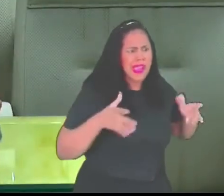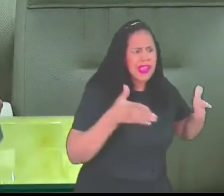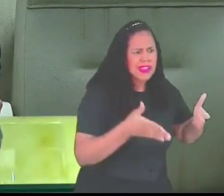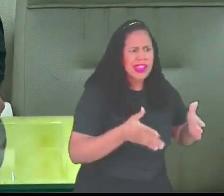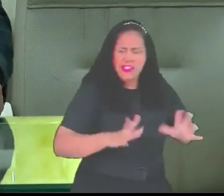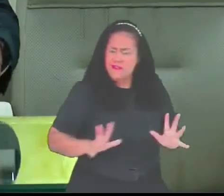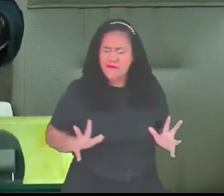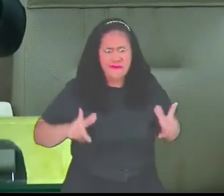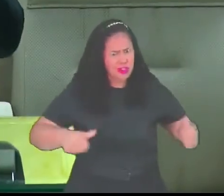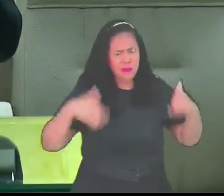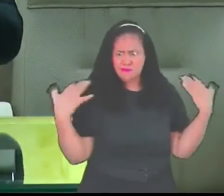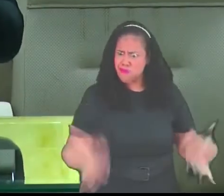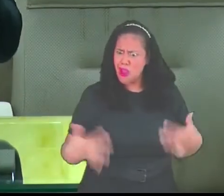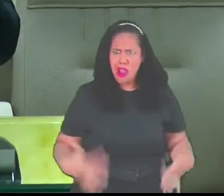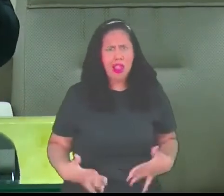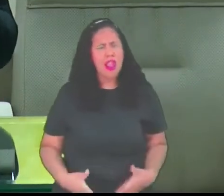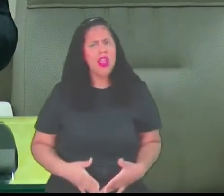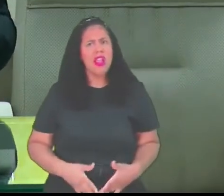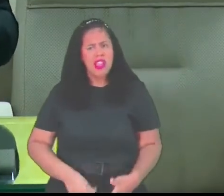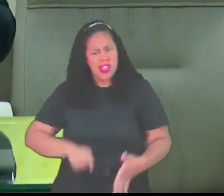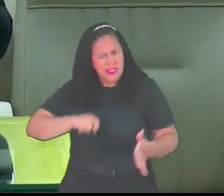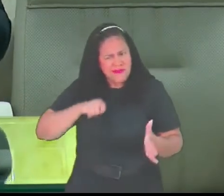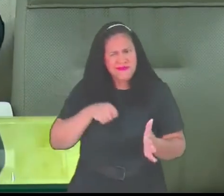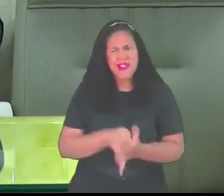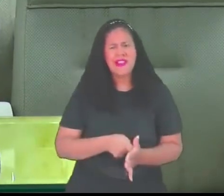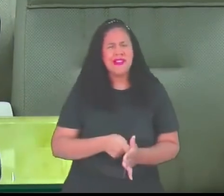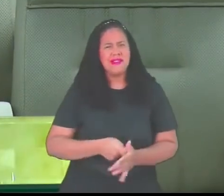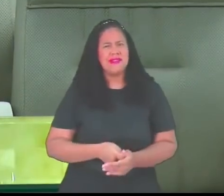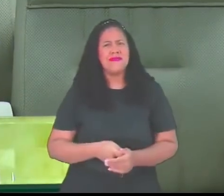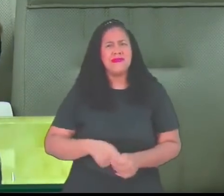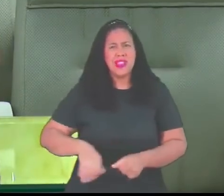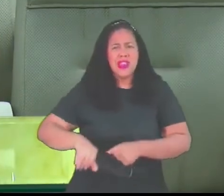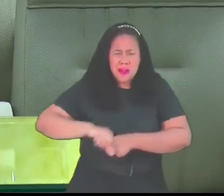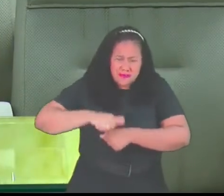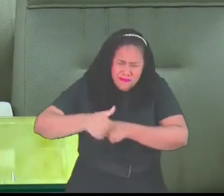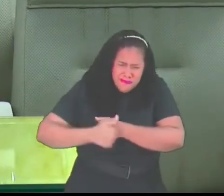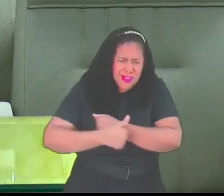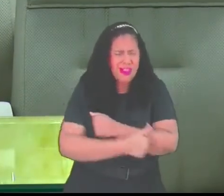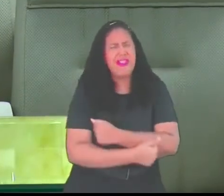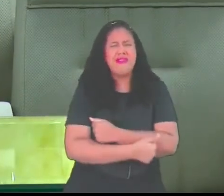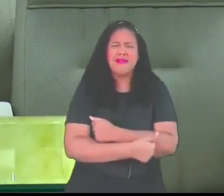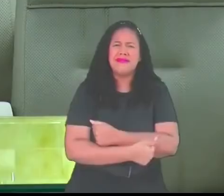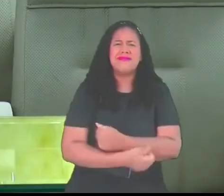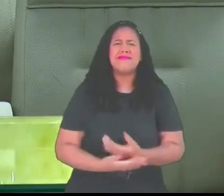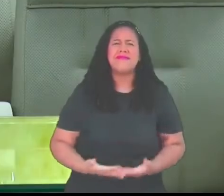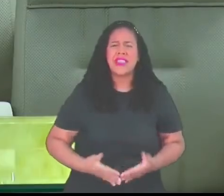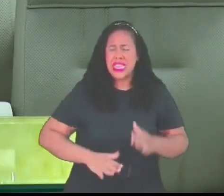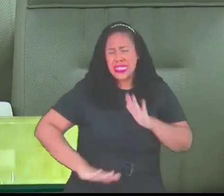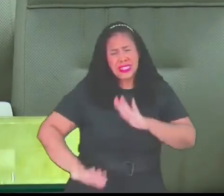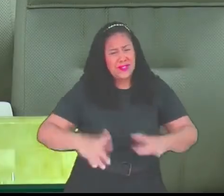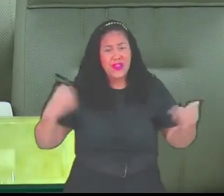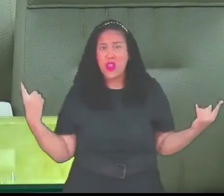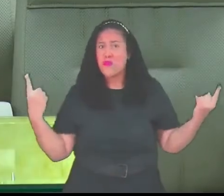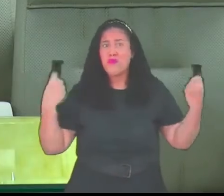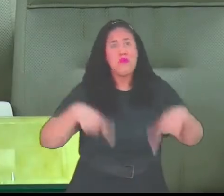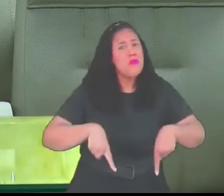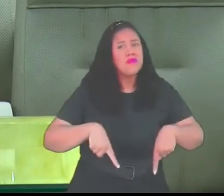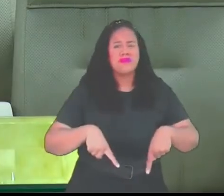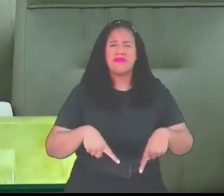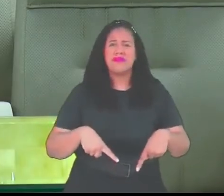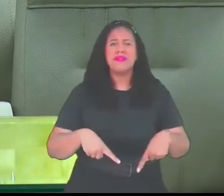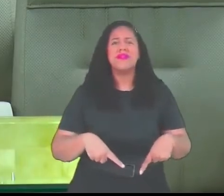agressivamente, que fere a moral, que abate a dignidade humana, que vai contra os